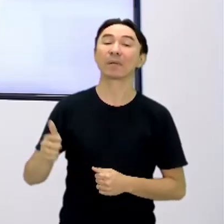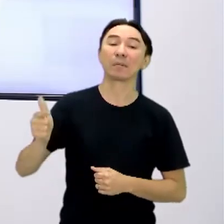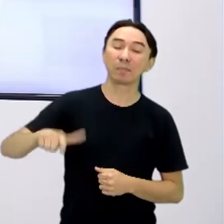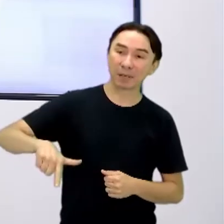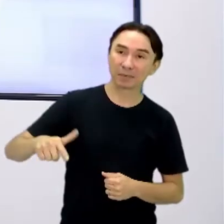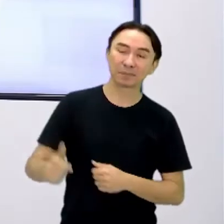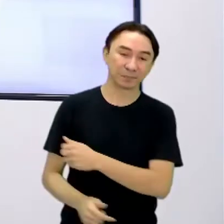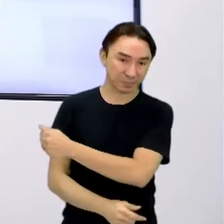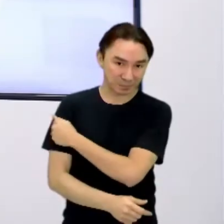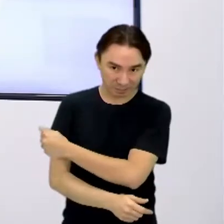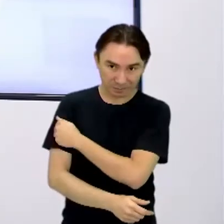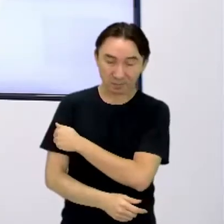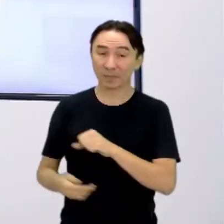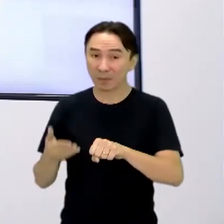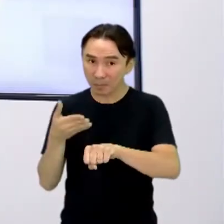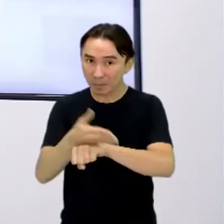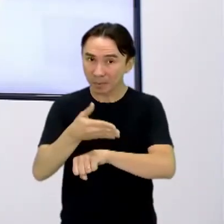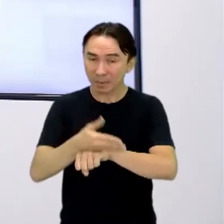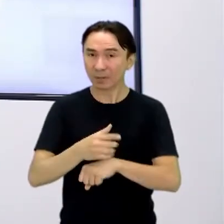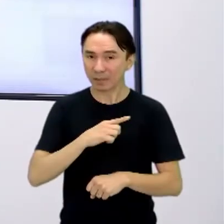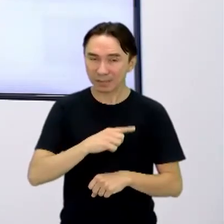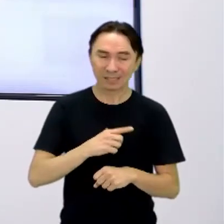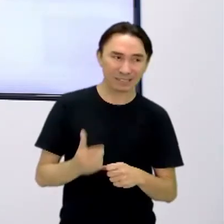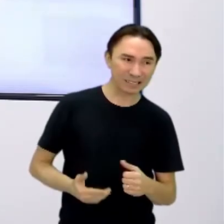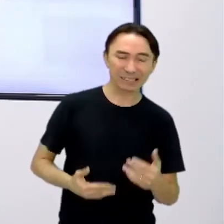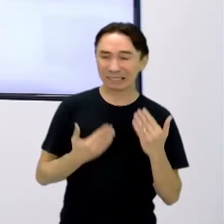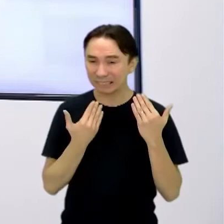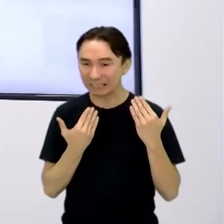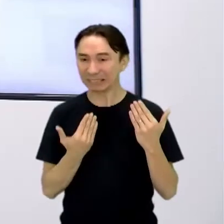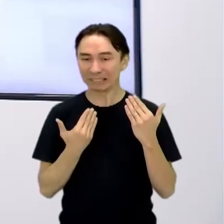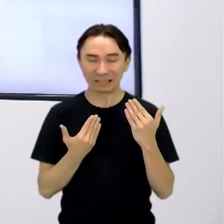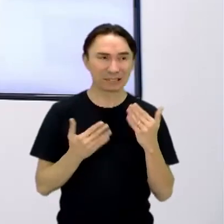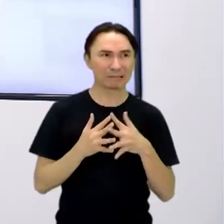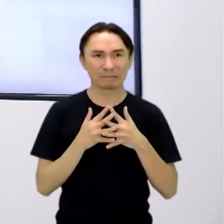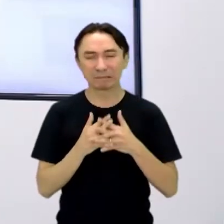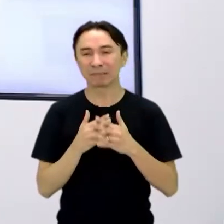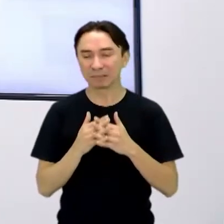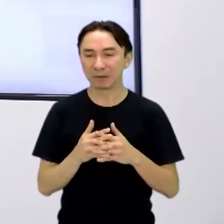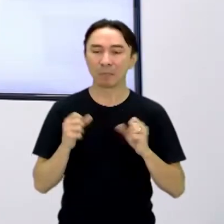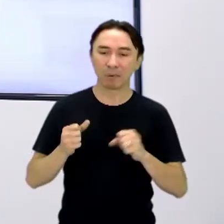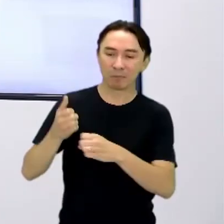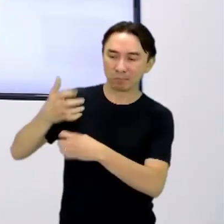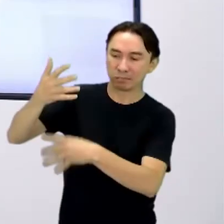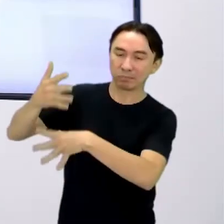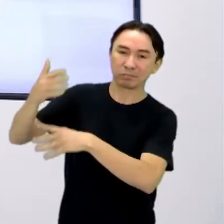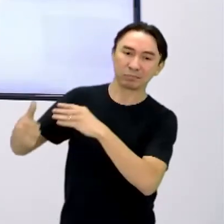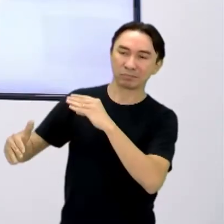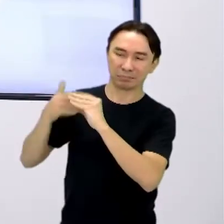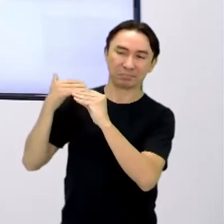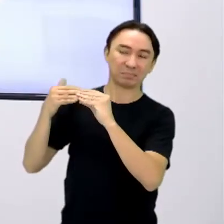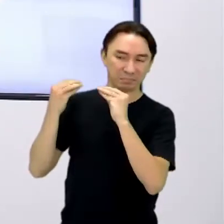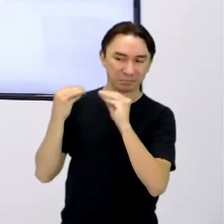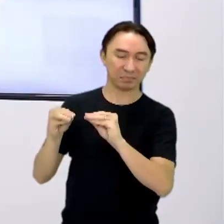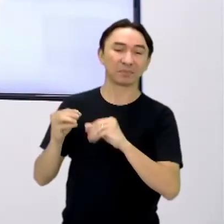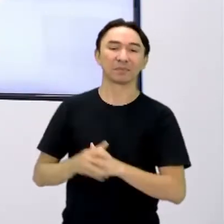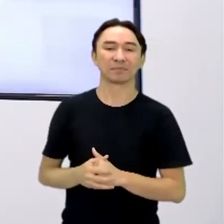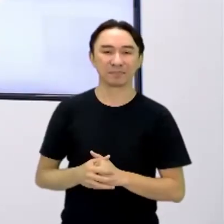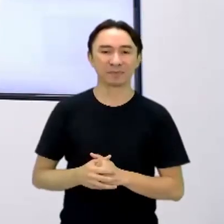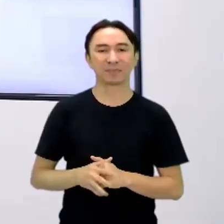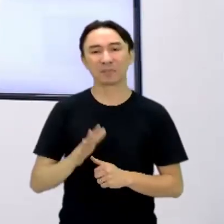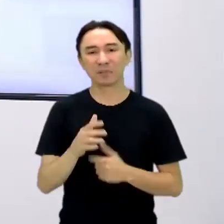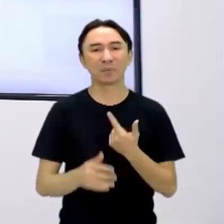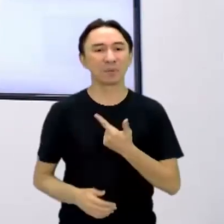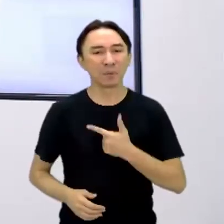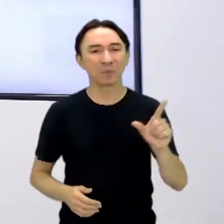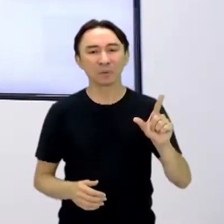participando, se vocês tiverem alguma dúvida, vocês podem colocar aqui. E um outro comentário também. Pô, mas quem não